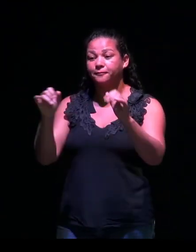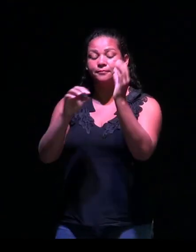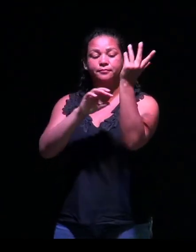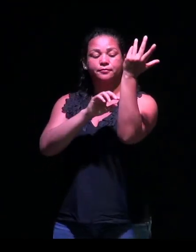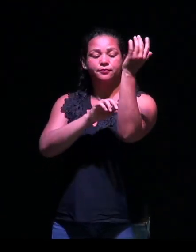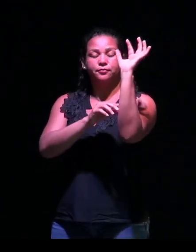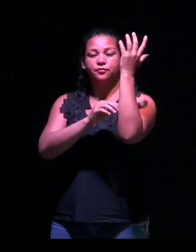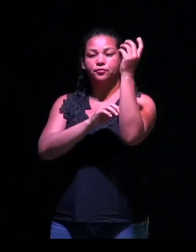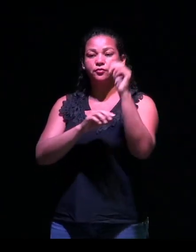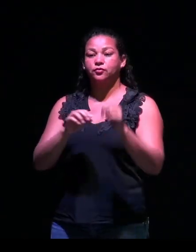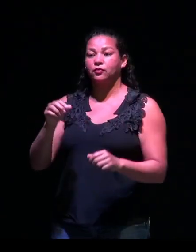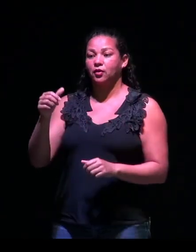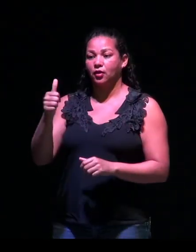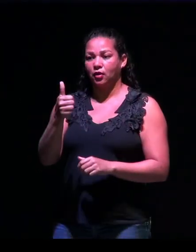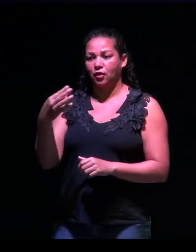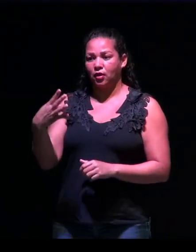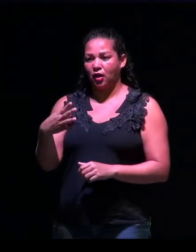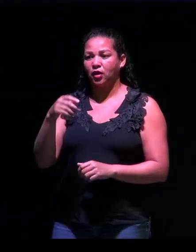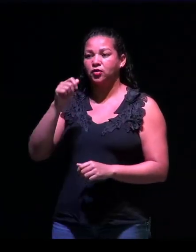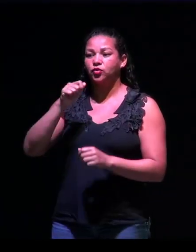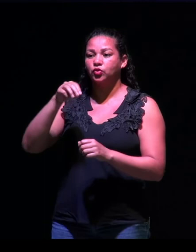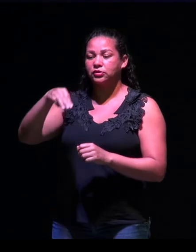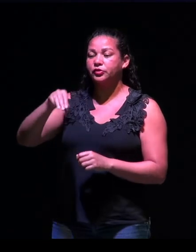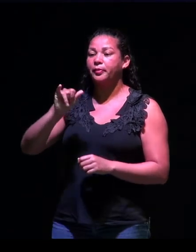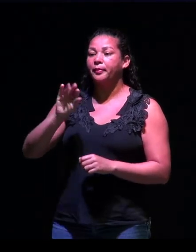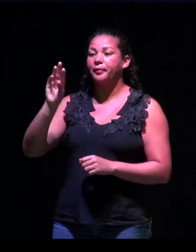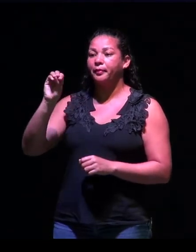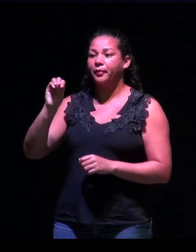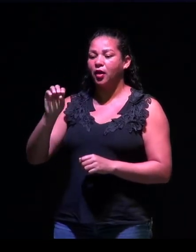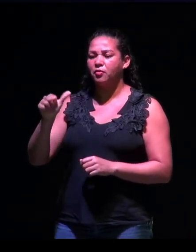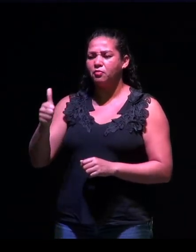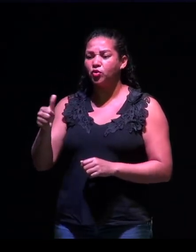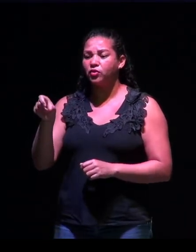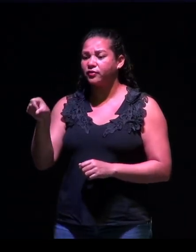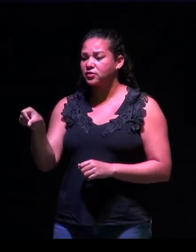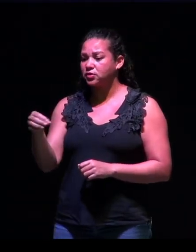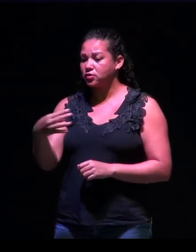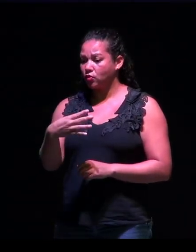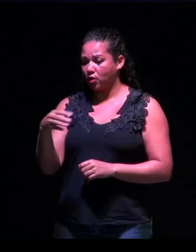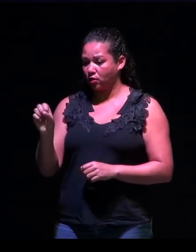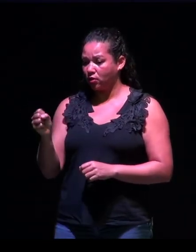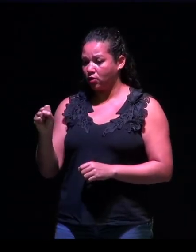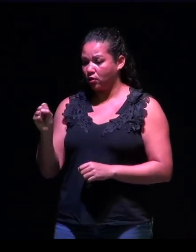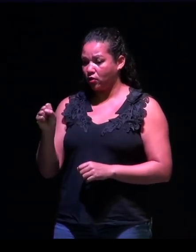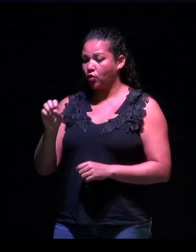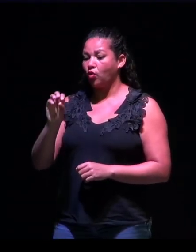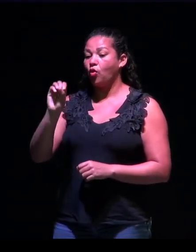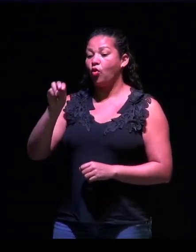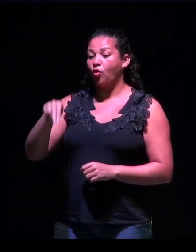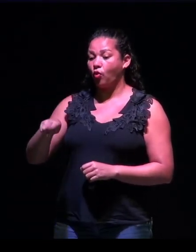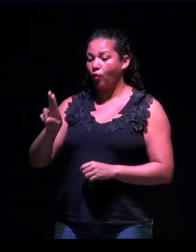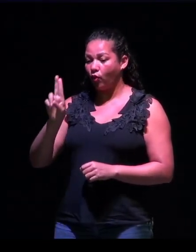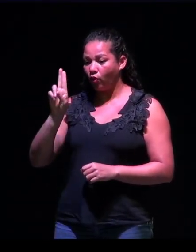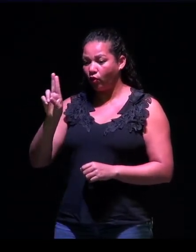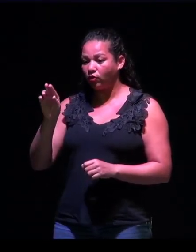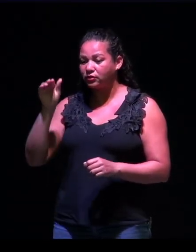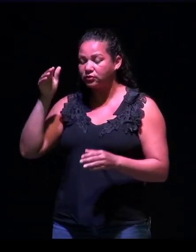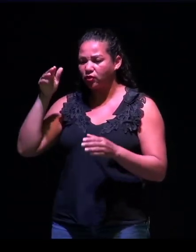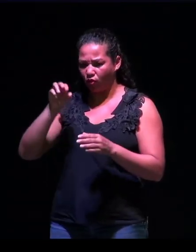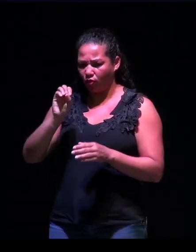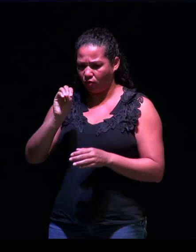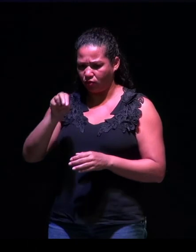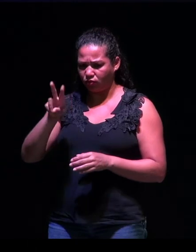de maio de 1948, no fim da tarde, que a ONU estava votando para